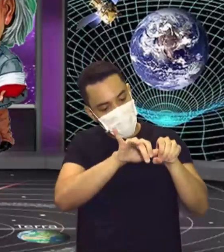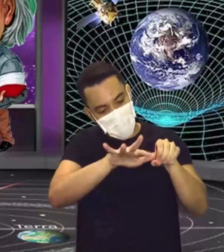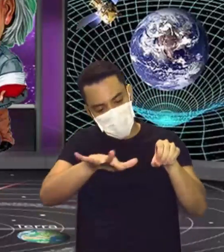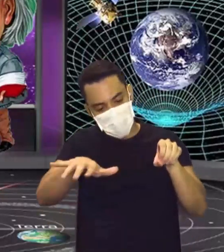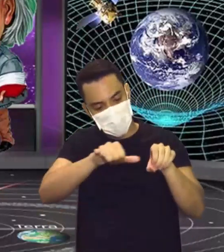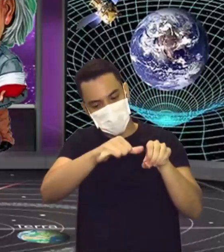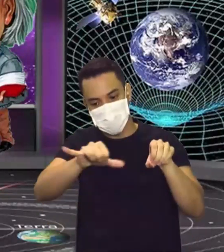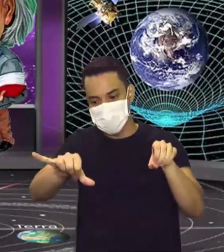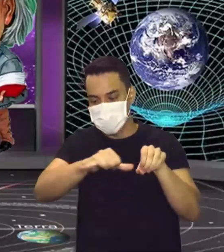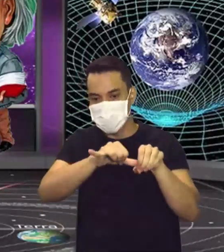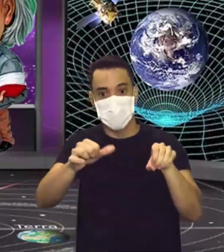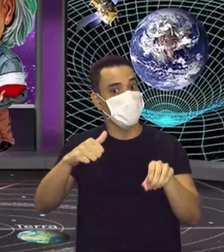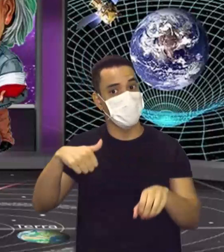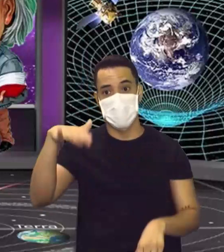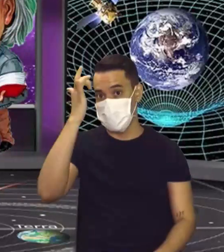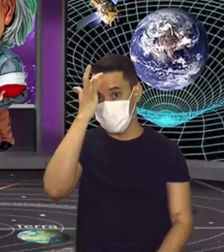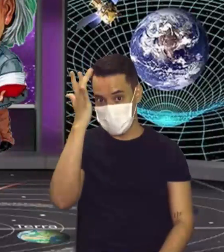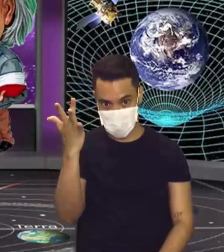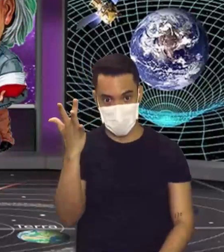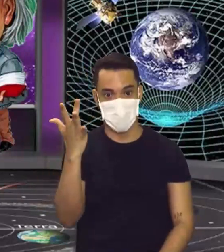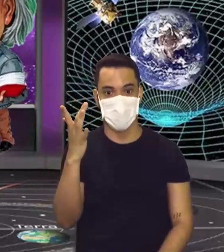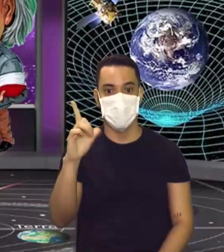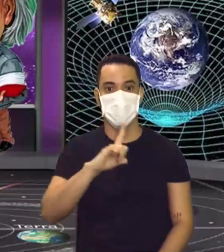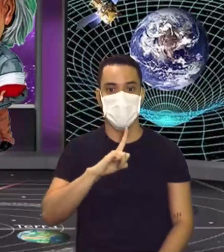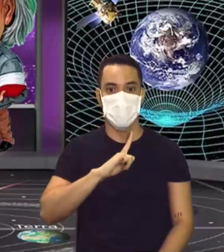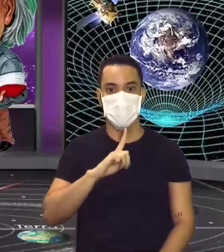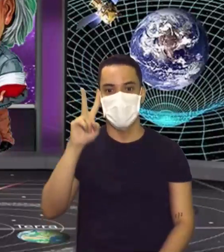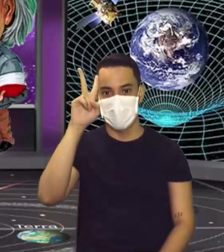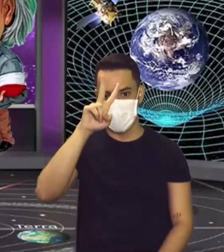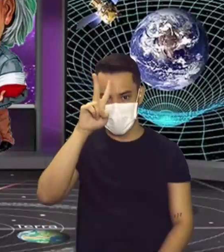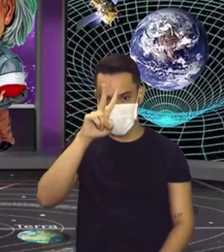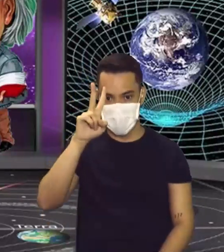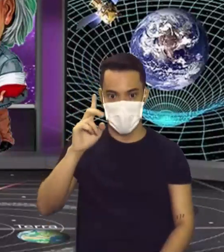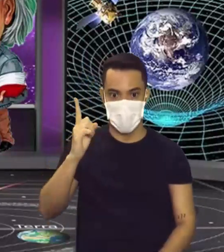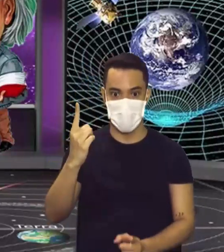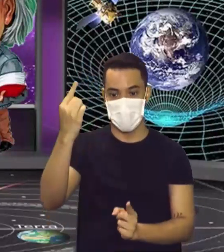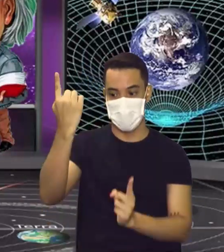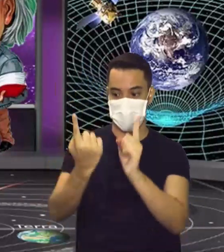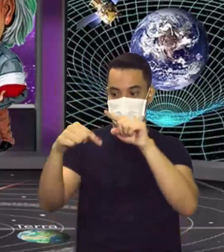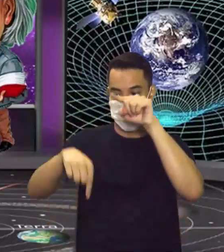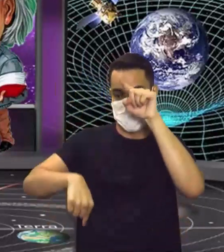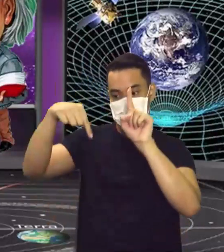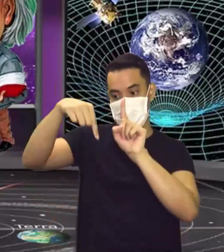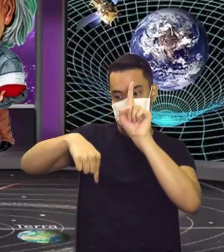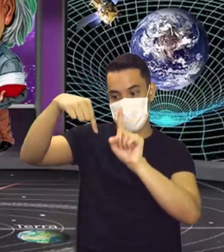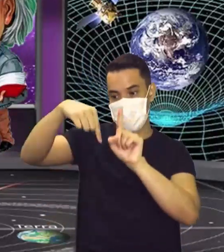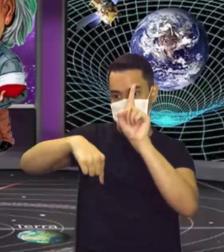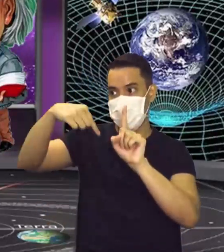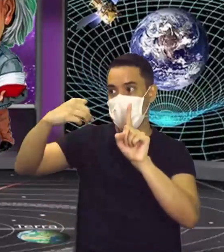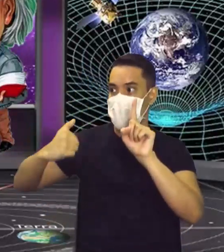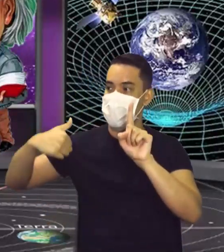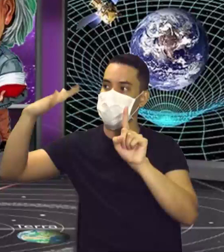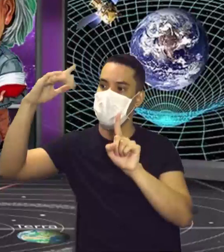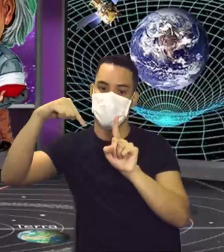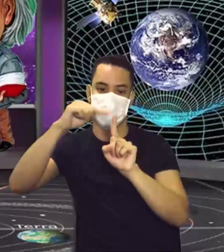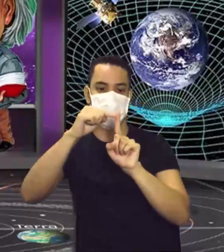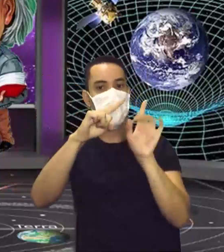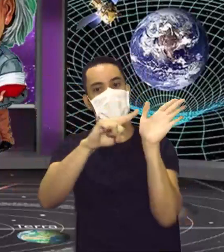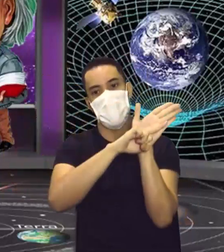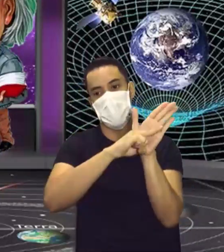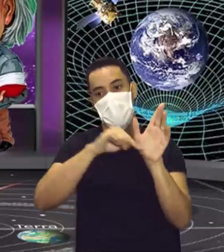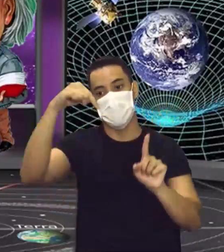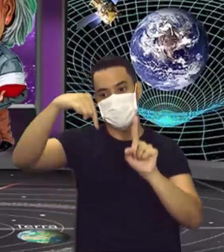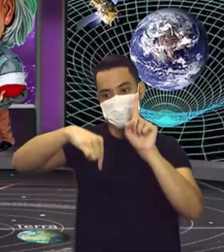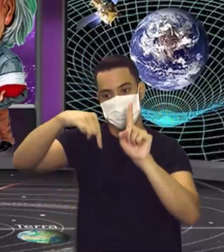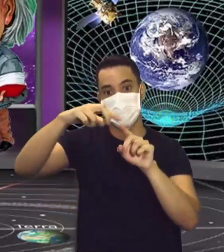seria condução, ok? Se ele tem resistividade menor, ele tem uma condutividade maior, ok? Por isso que está